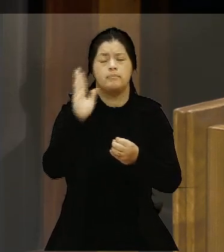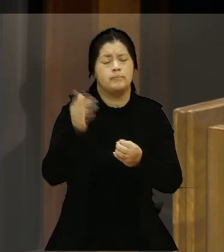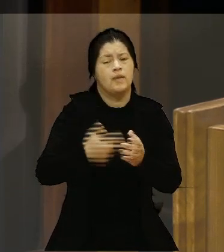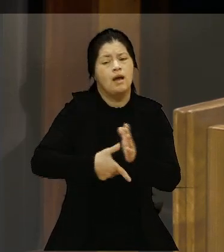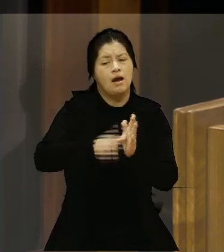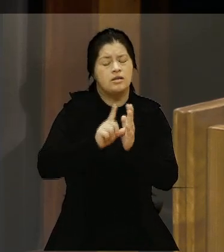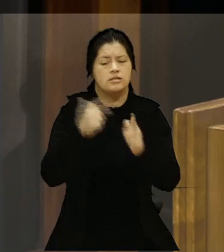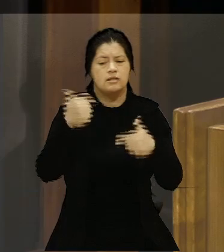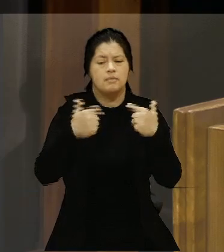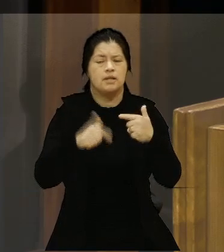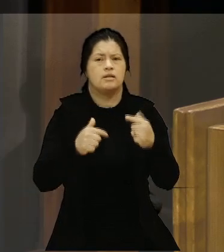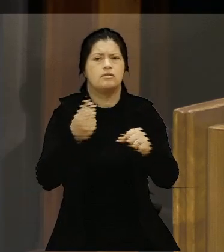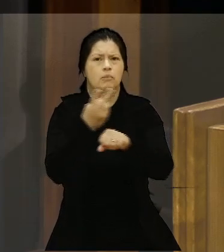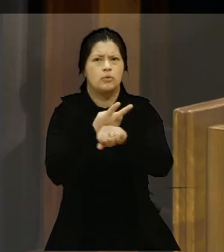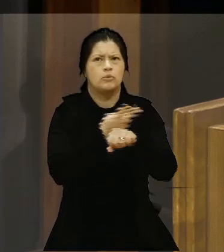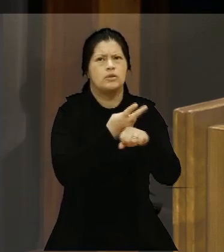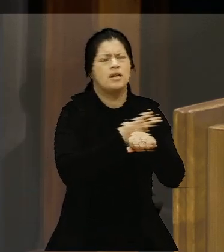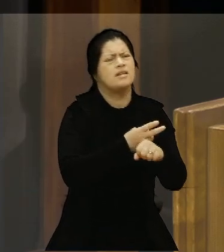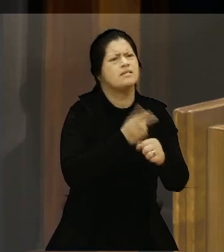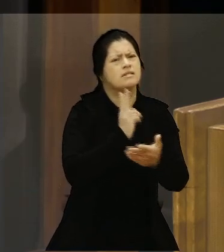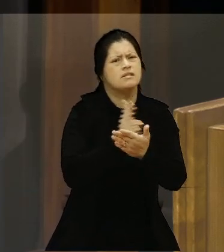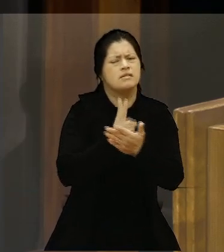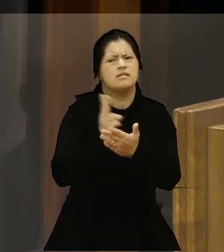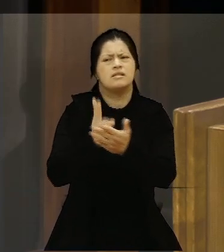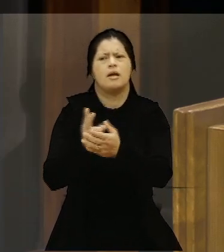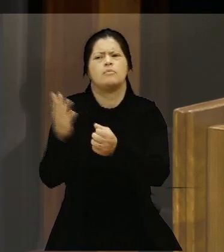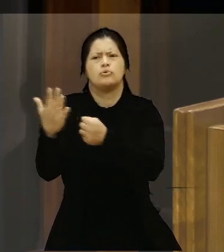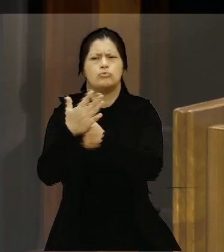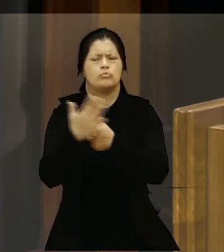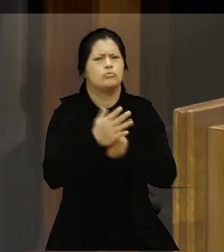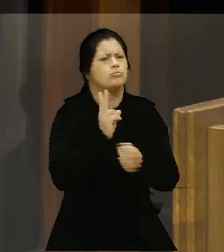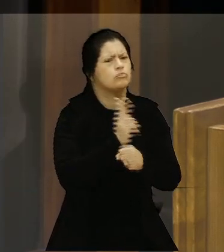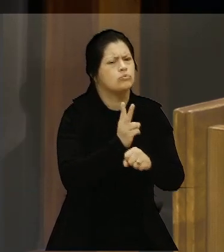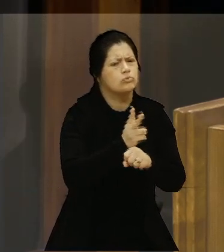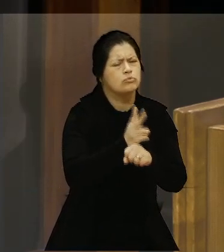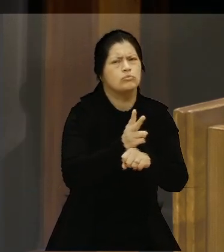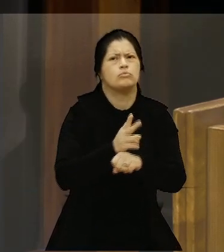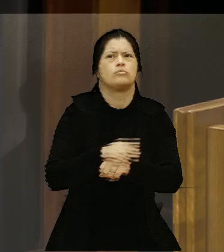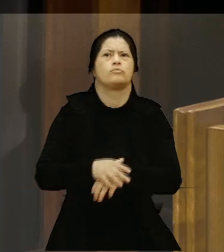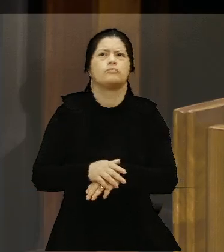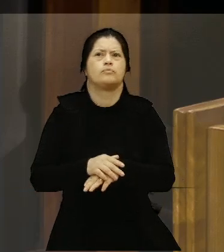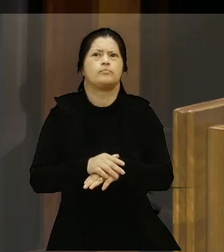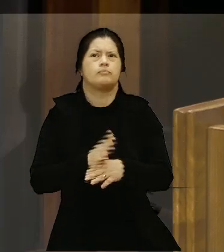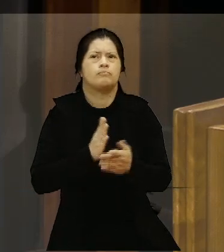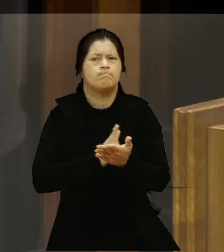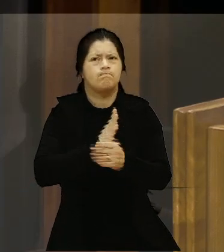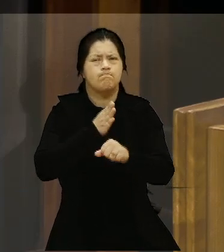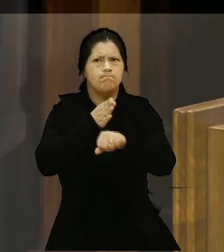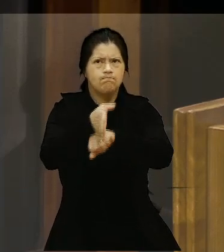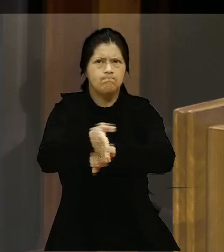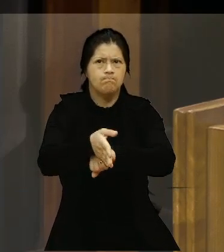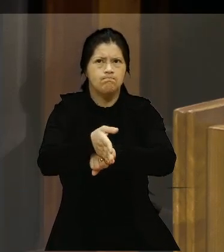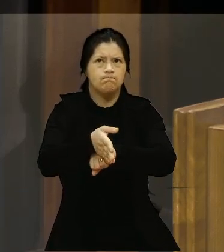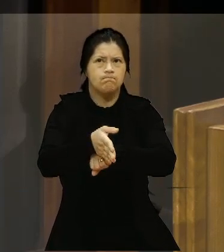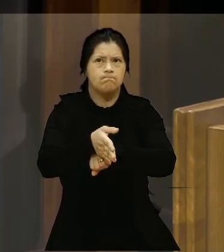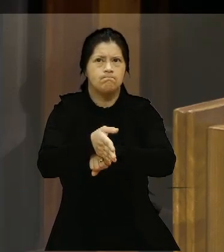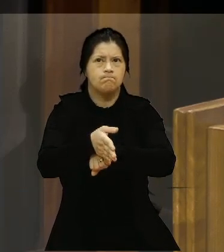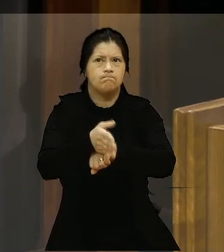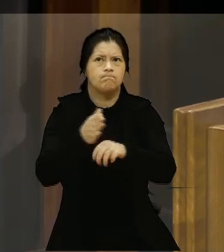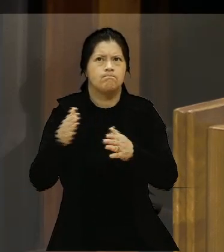que eu procurei ele sempre foi muito solícito, e inclusive um acesso lá